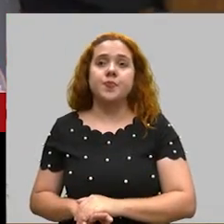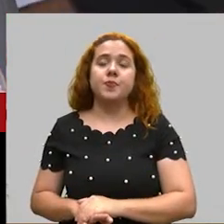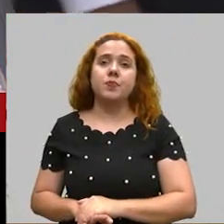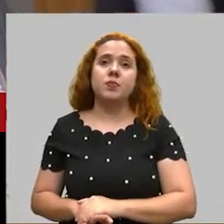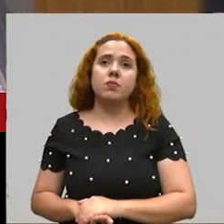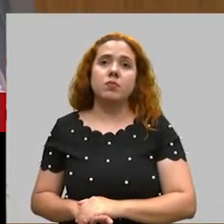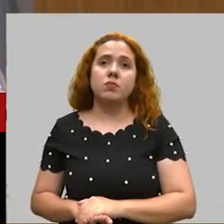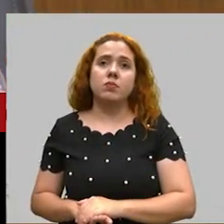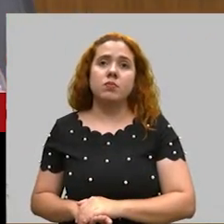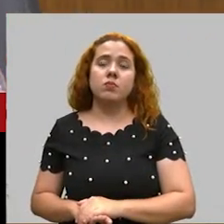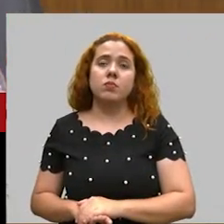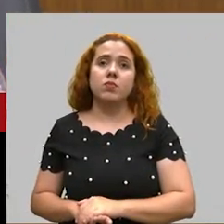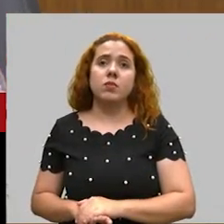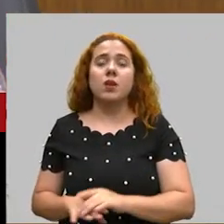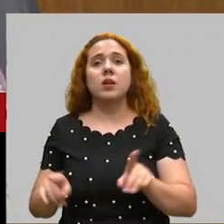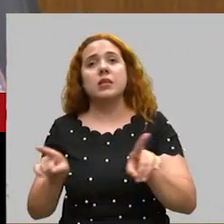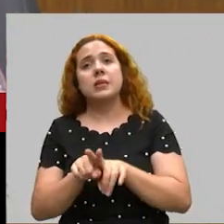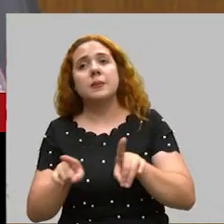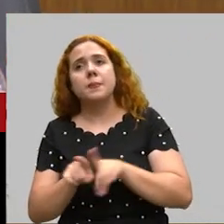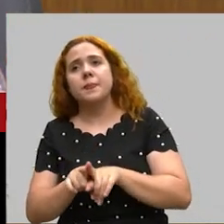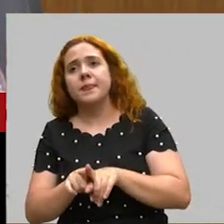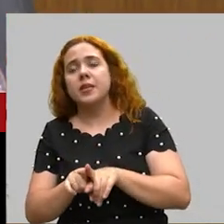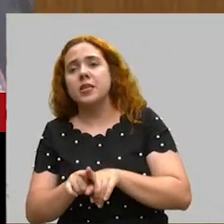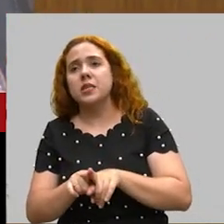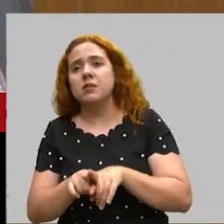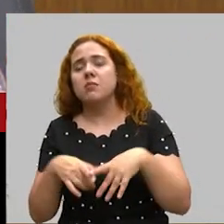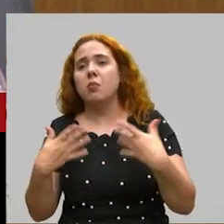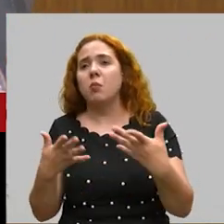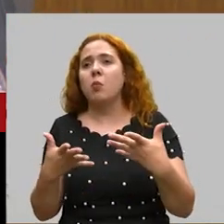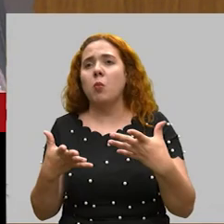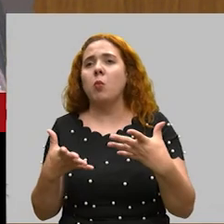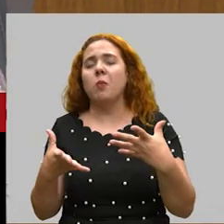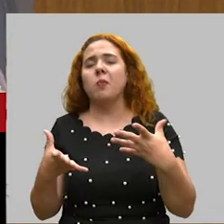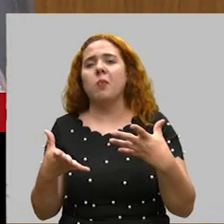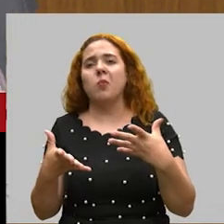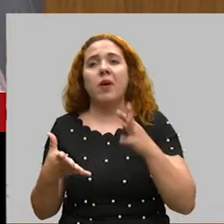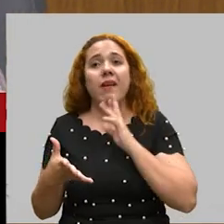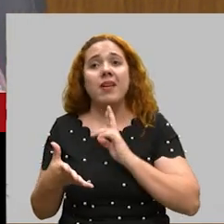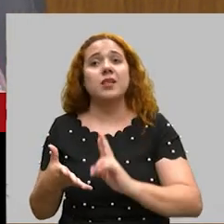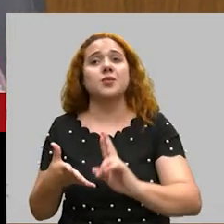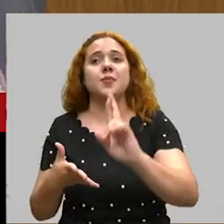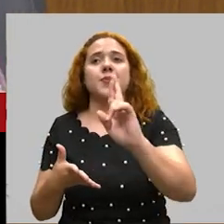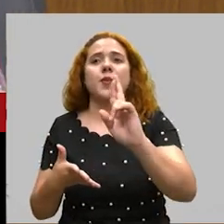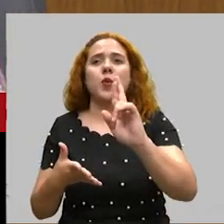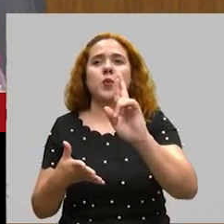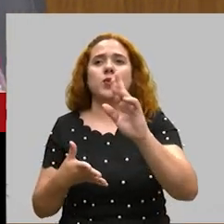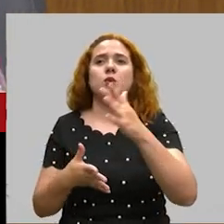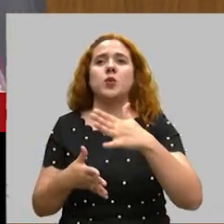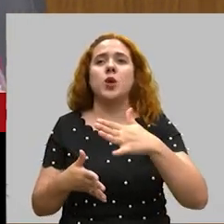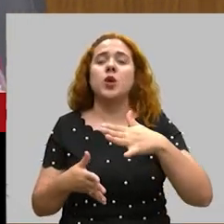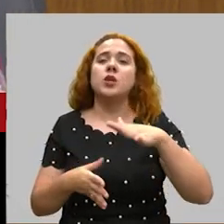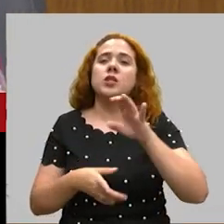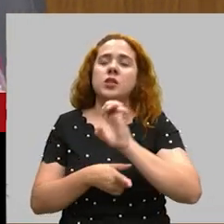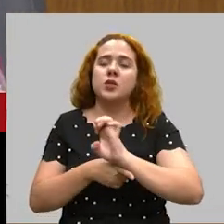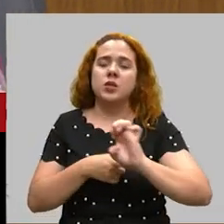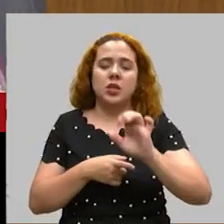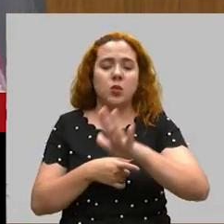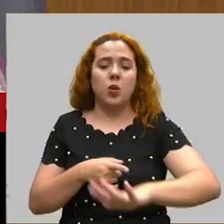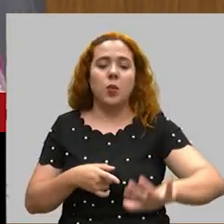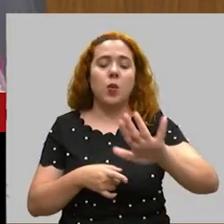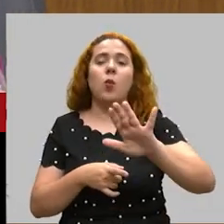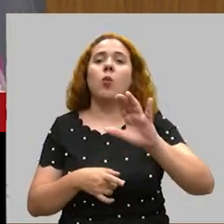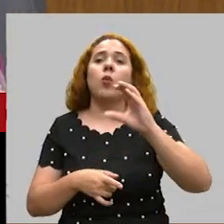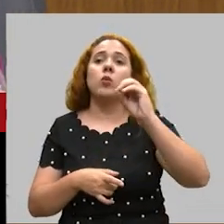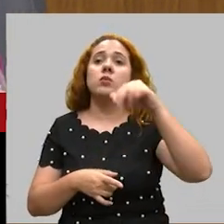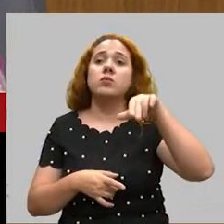resolução e também um parecer do Conselho Estadual de Educação 472 de 2019